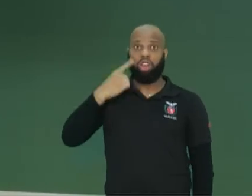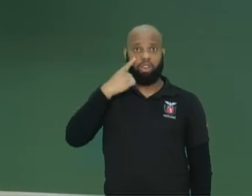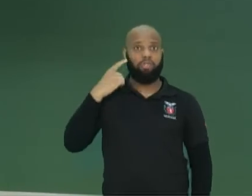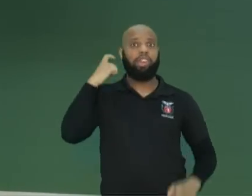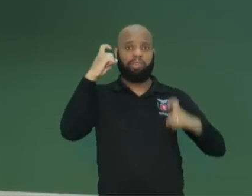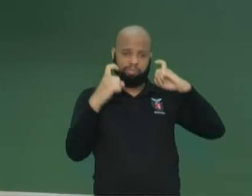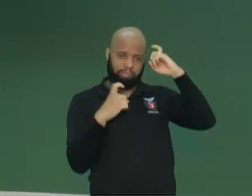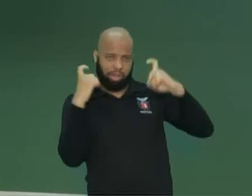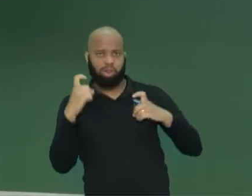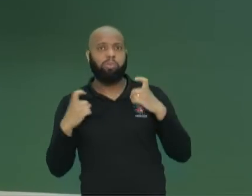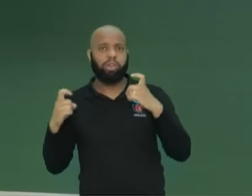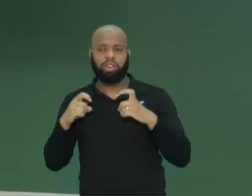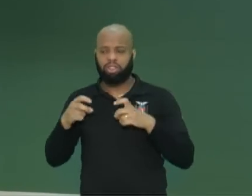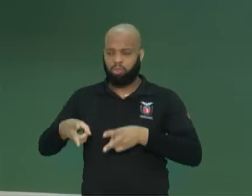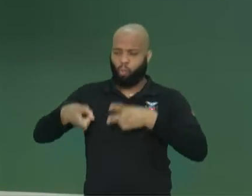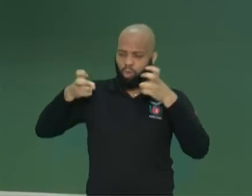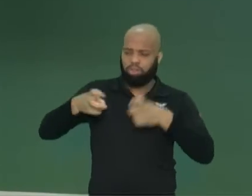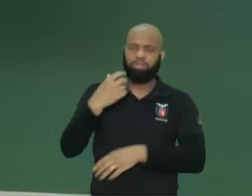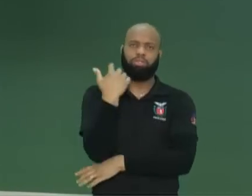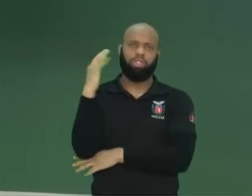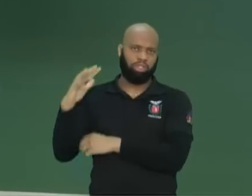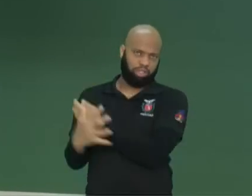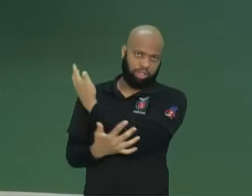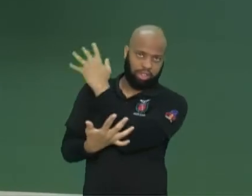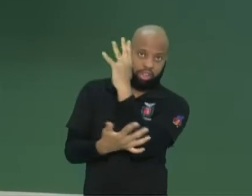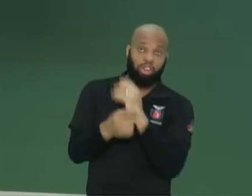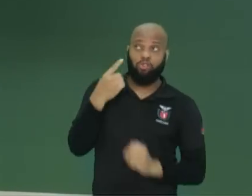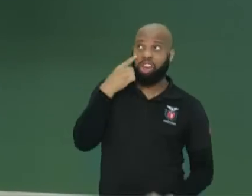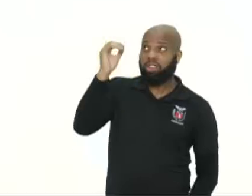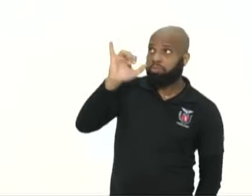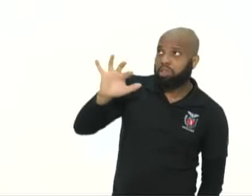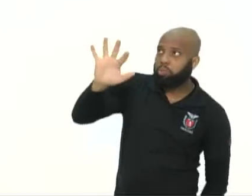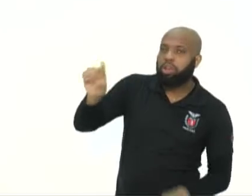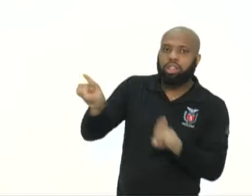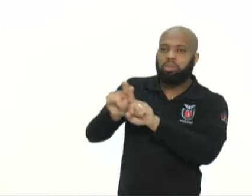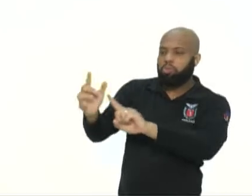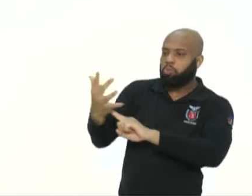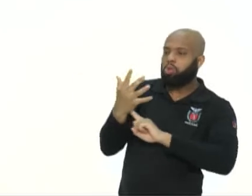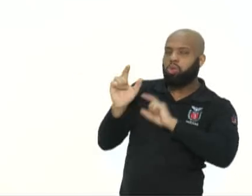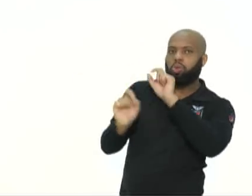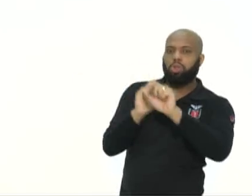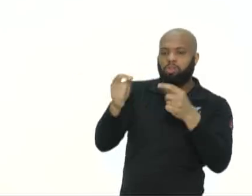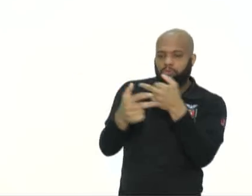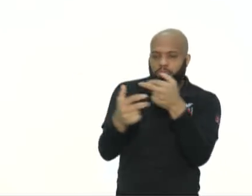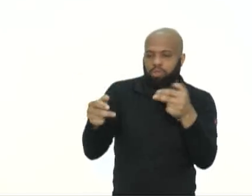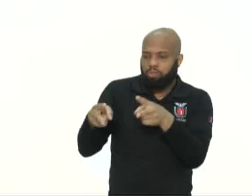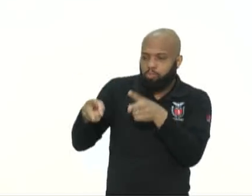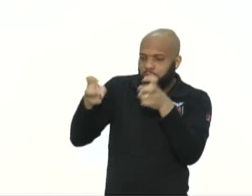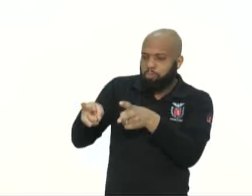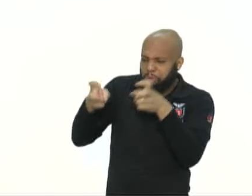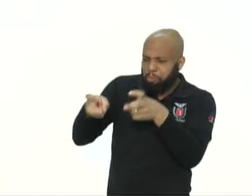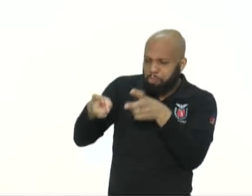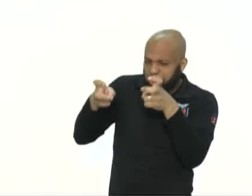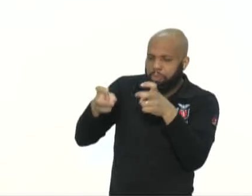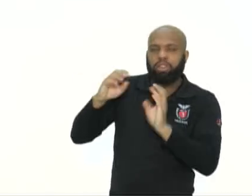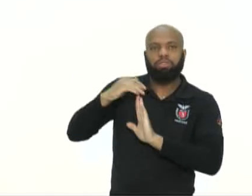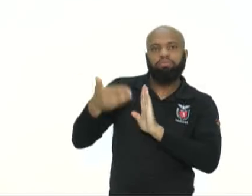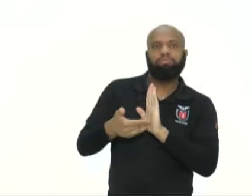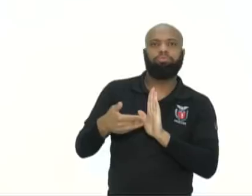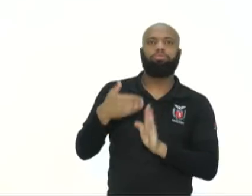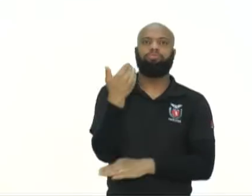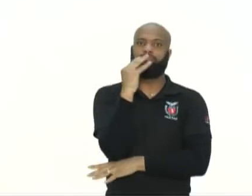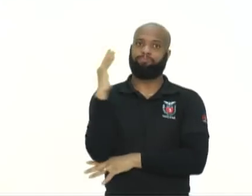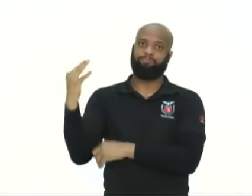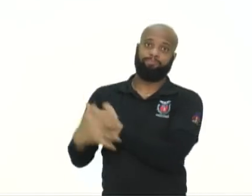preocupante a retirada da vegetação, né? E a imagem mostra bem para nós ali uma atividade que retira totalmente a vegetação